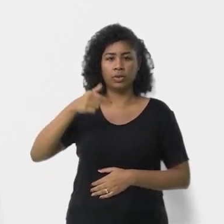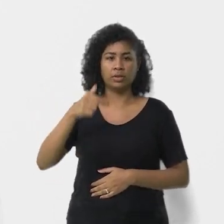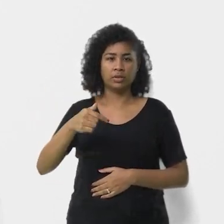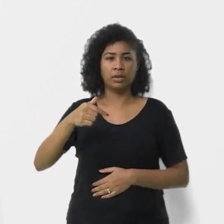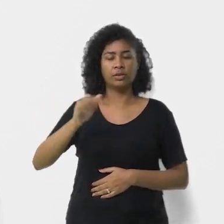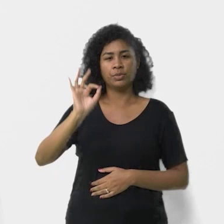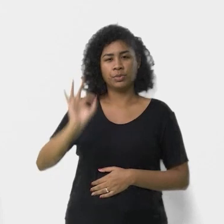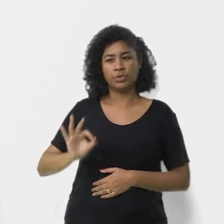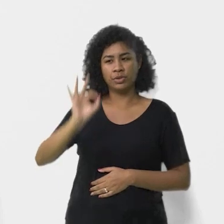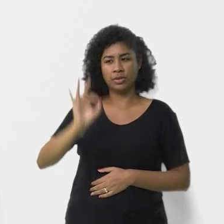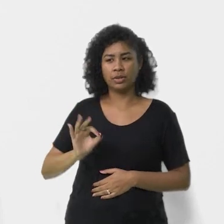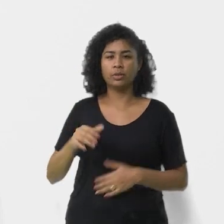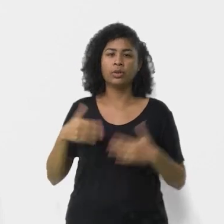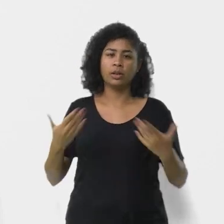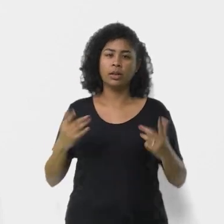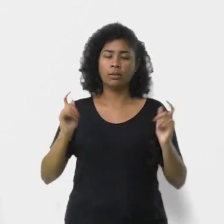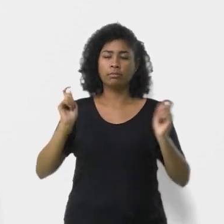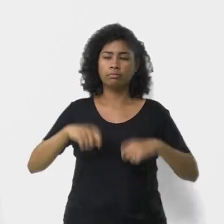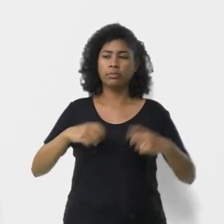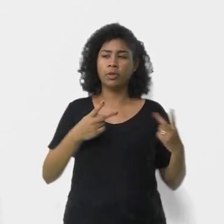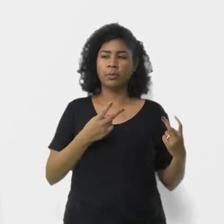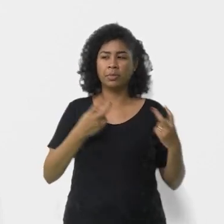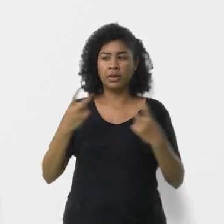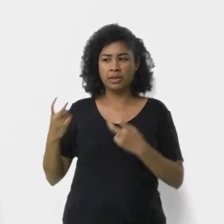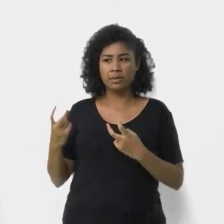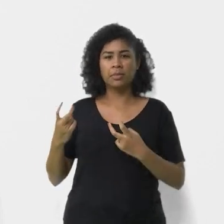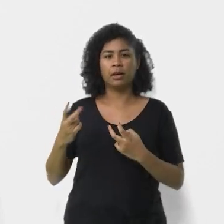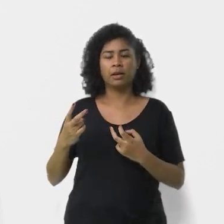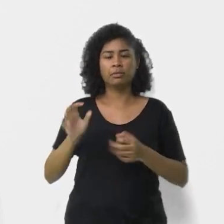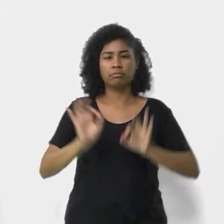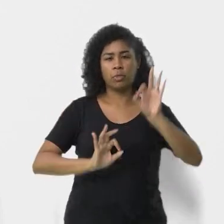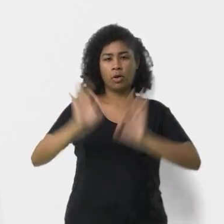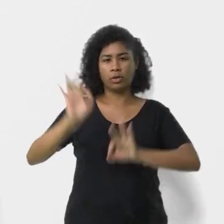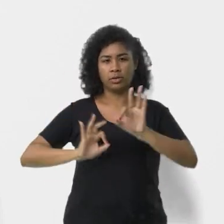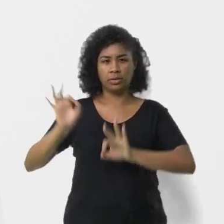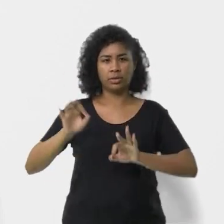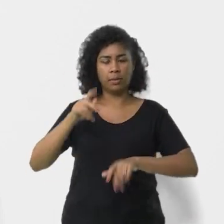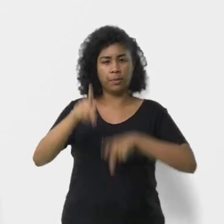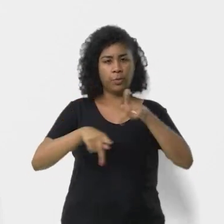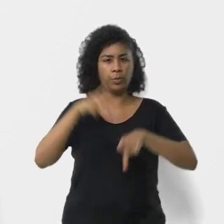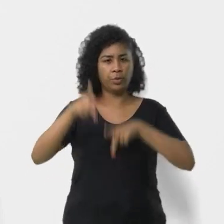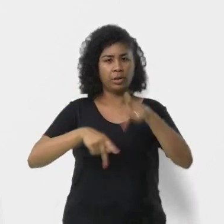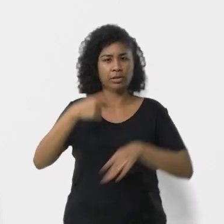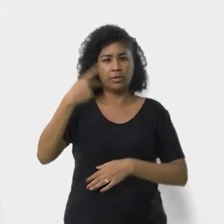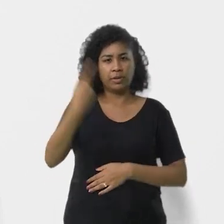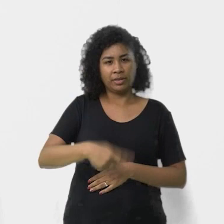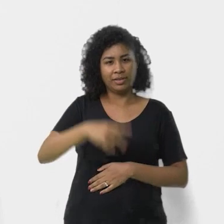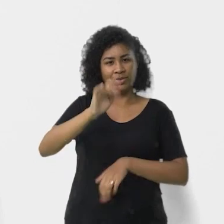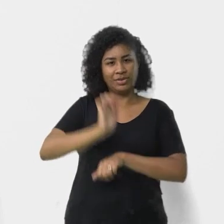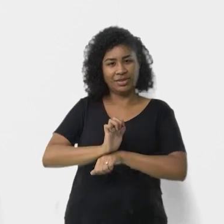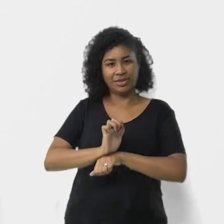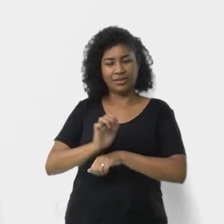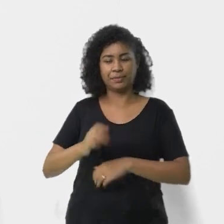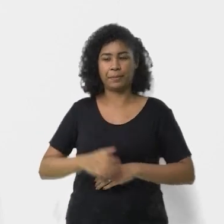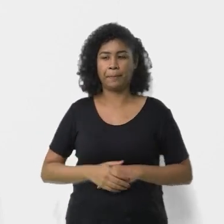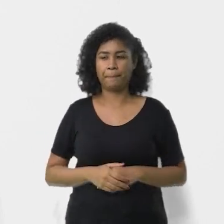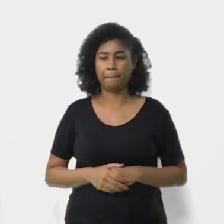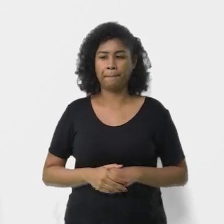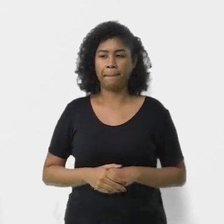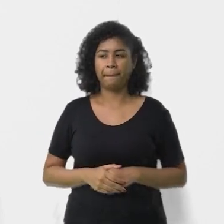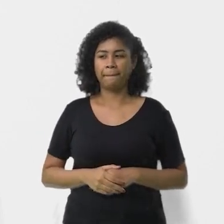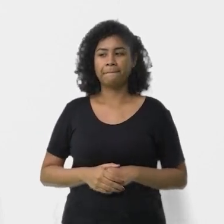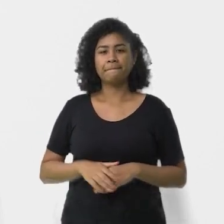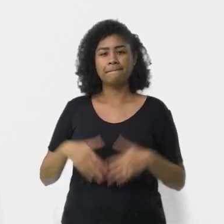49,7%, tá? Então, a gente também verifica aí essa distribuição aí da população aqui do nosso estado, tá? Então, a